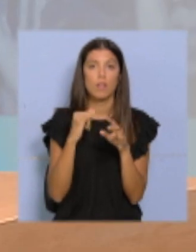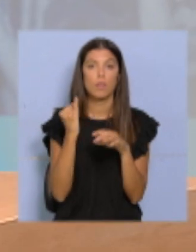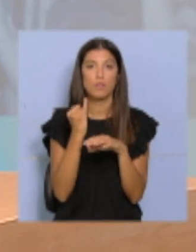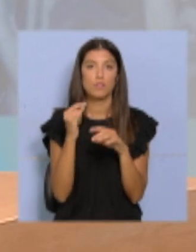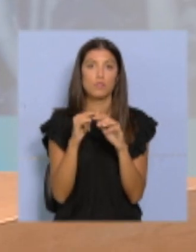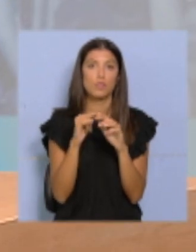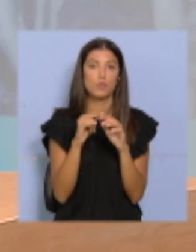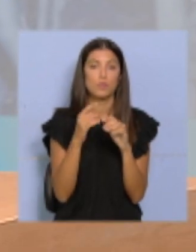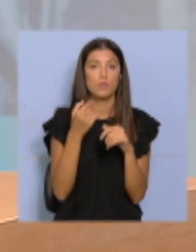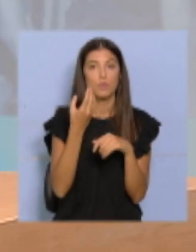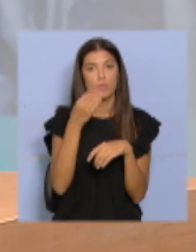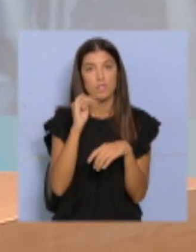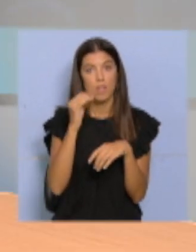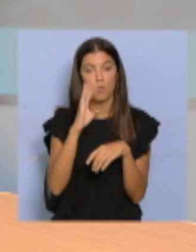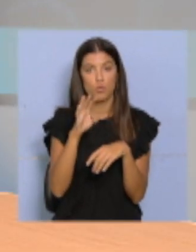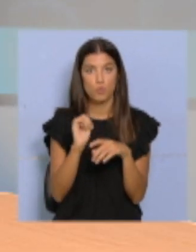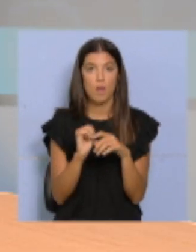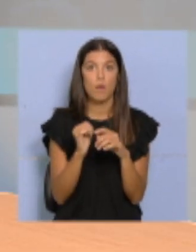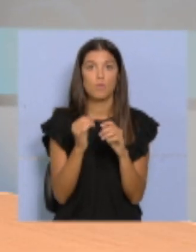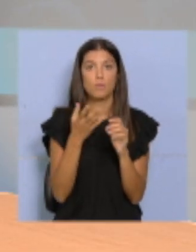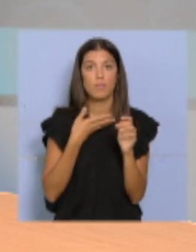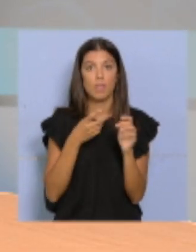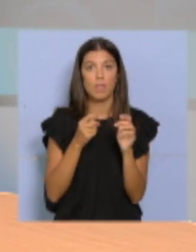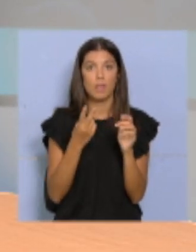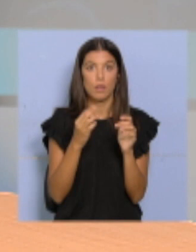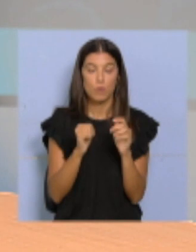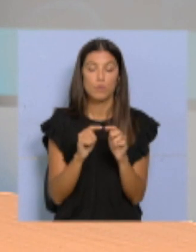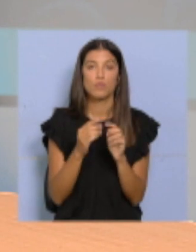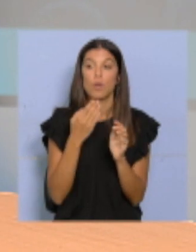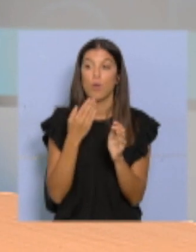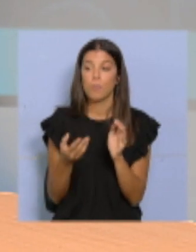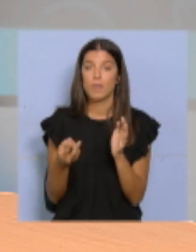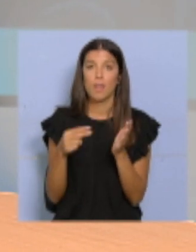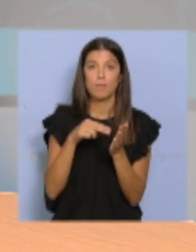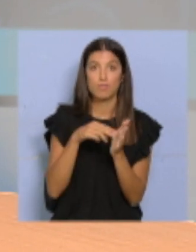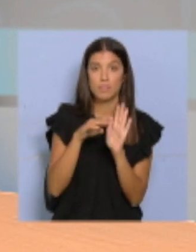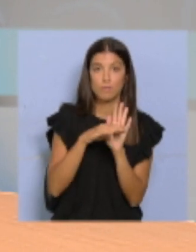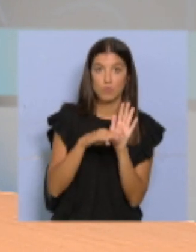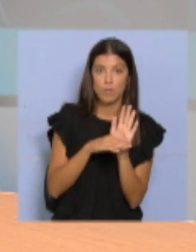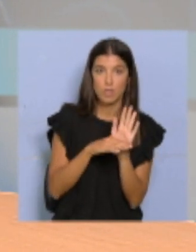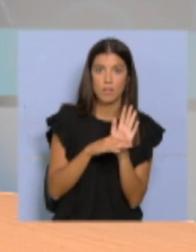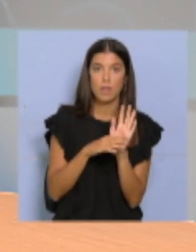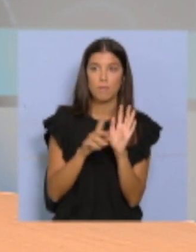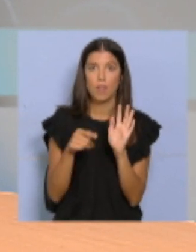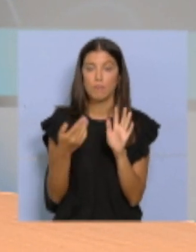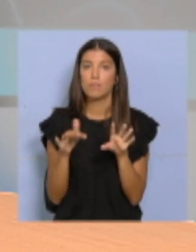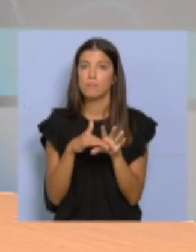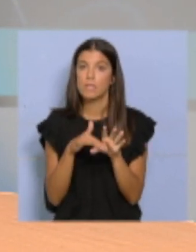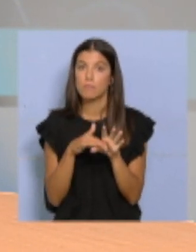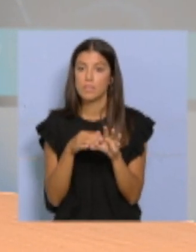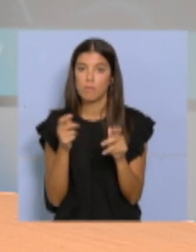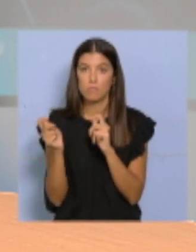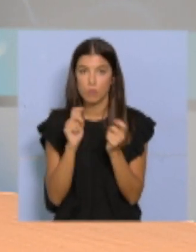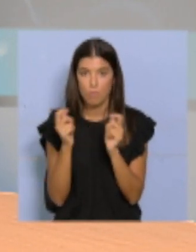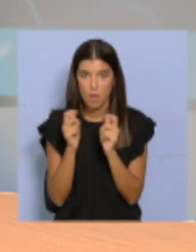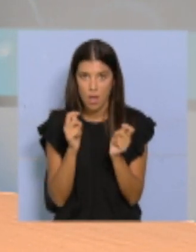no programa Eclésia. Cumprimento, muito boa tarde. Obrigado, Susana, por estar connosco. Depois da participação neste debate,